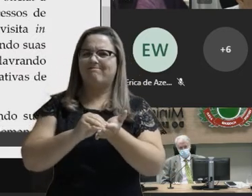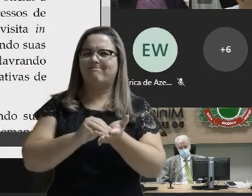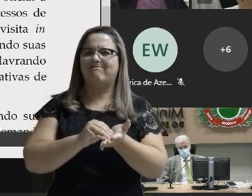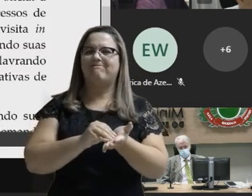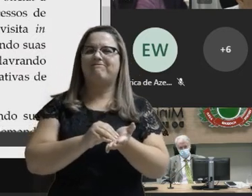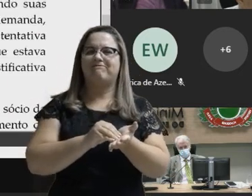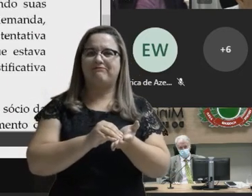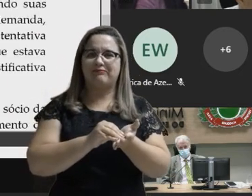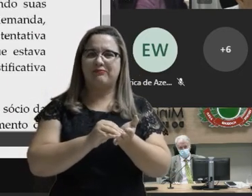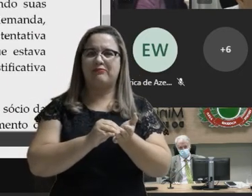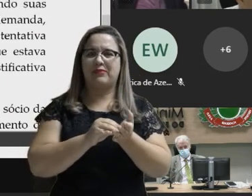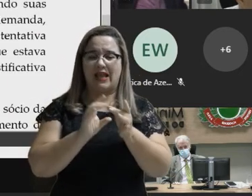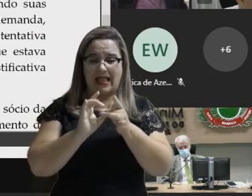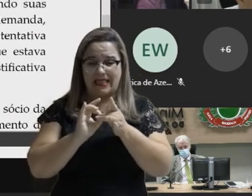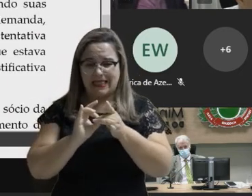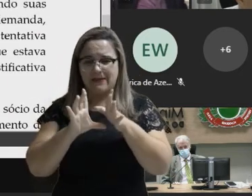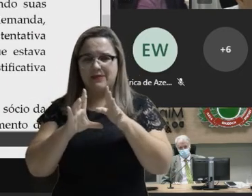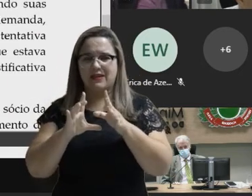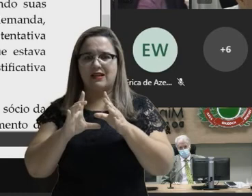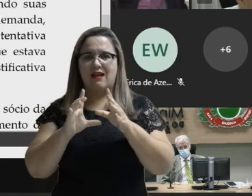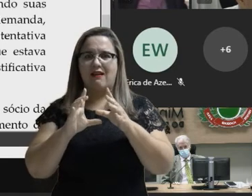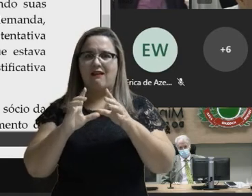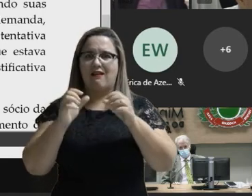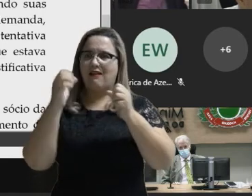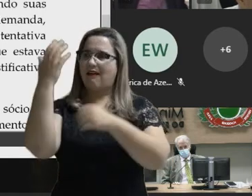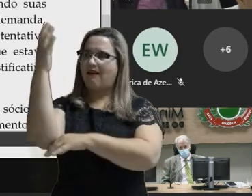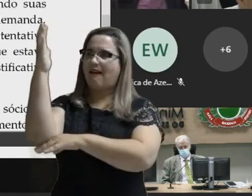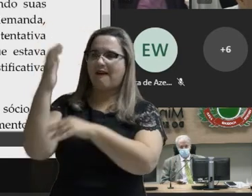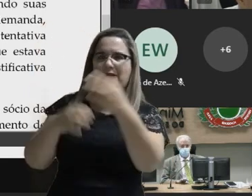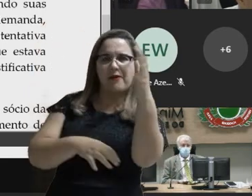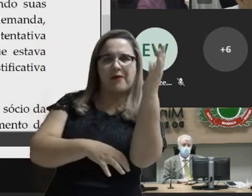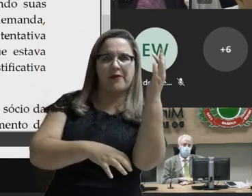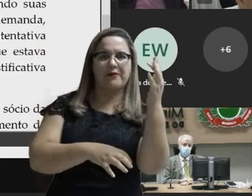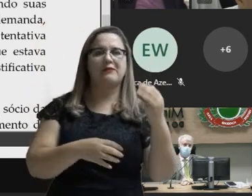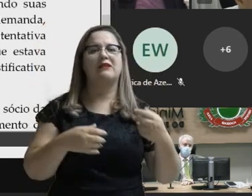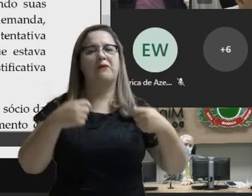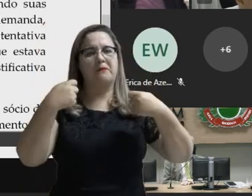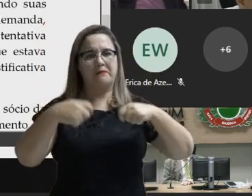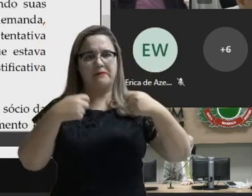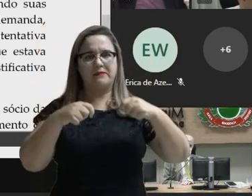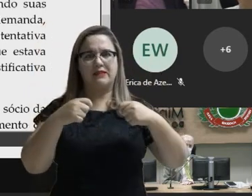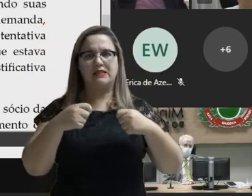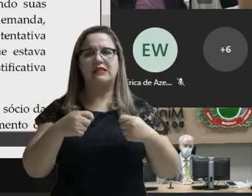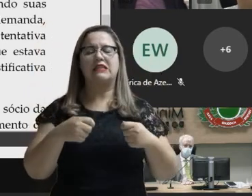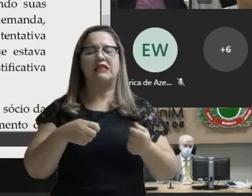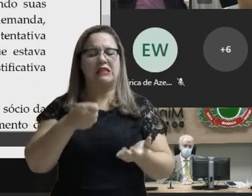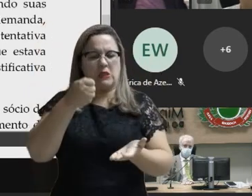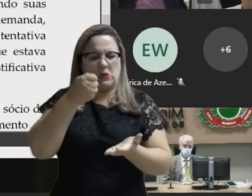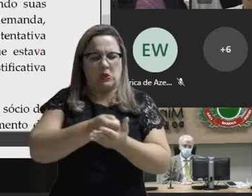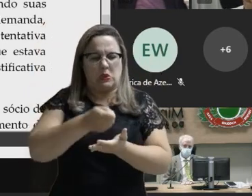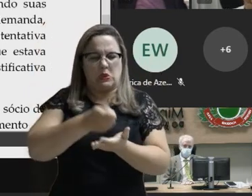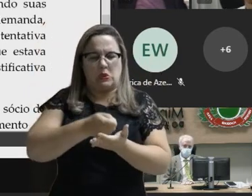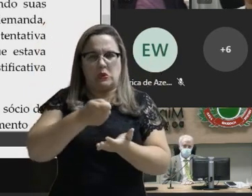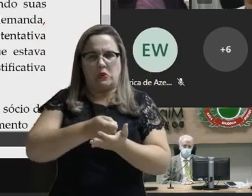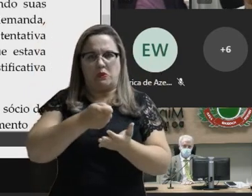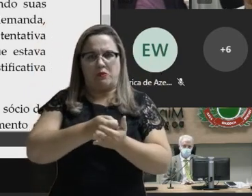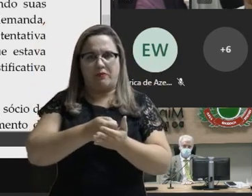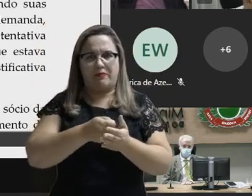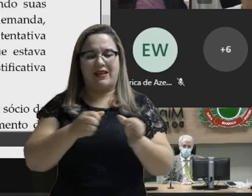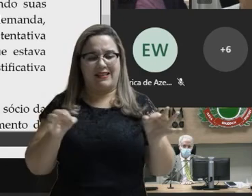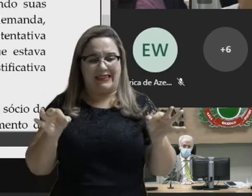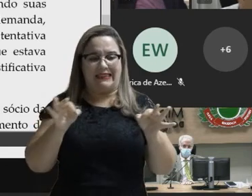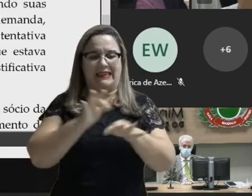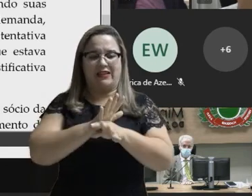do licenciamento ambiental. Dessa forma, se faz necessário medidas enérgicas para a conclusão do presente